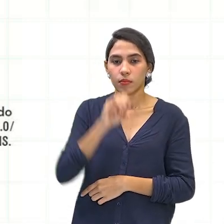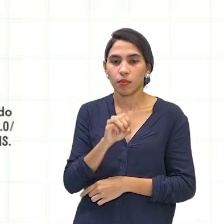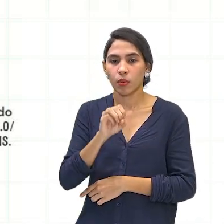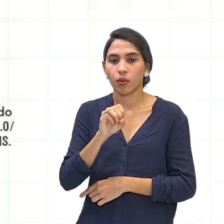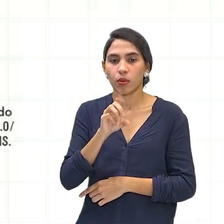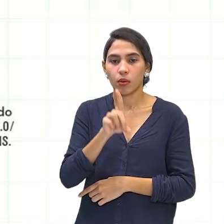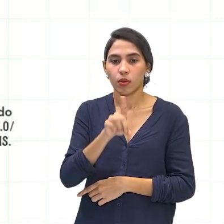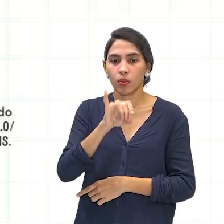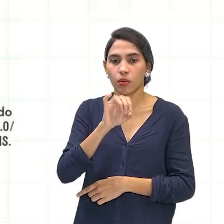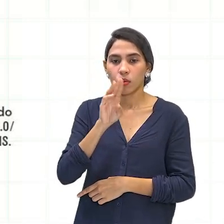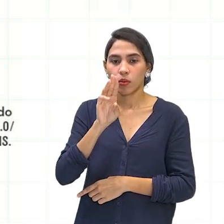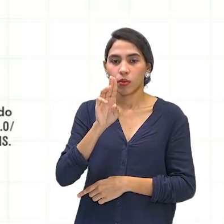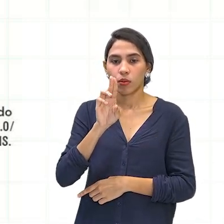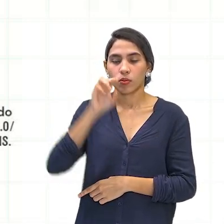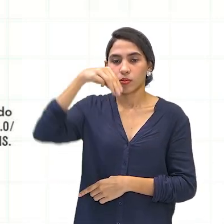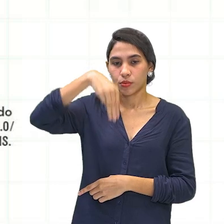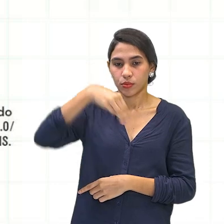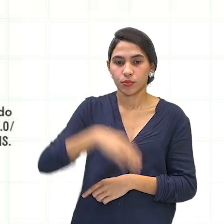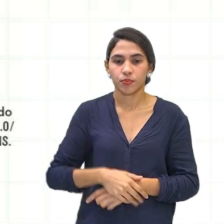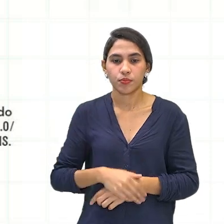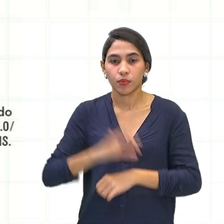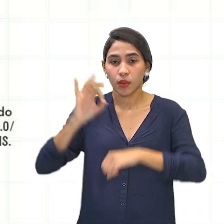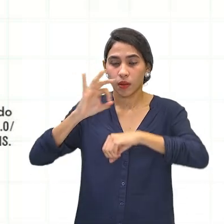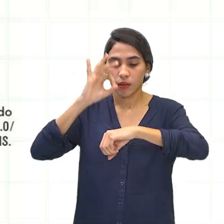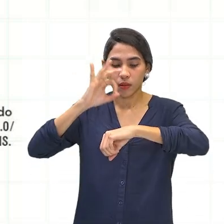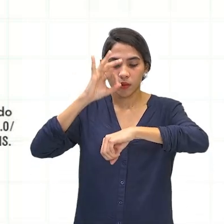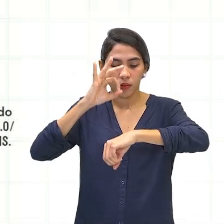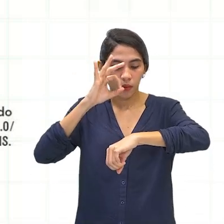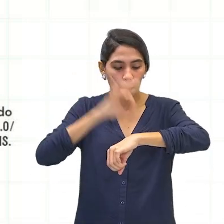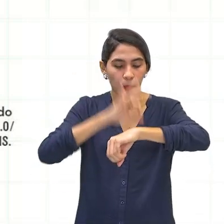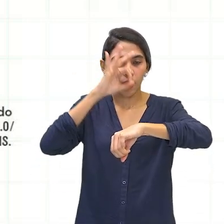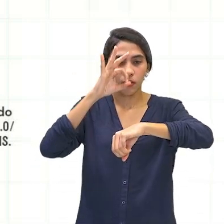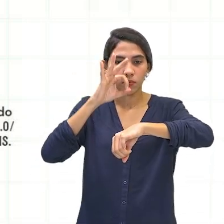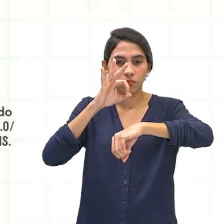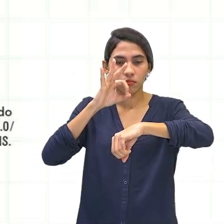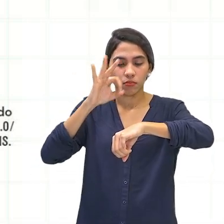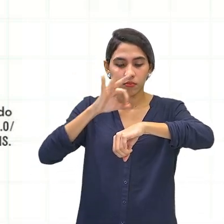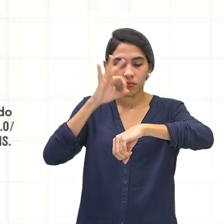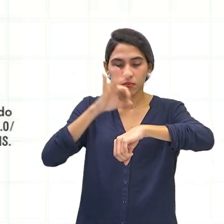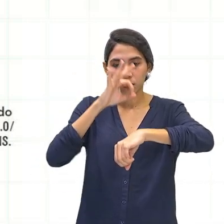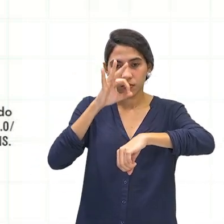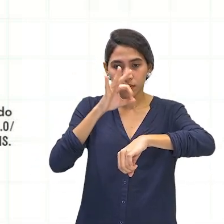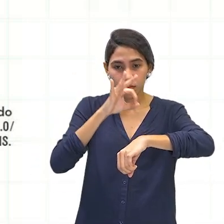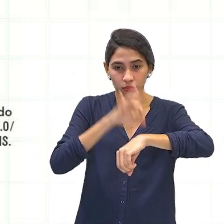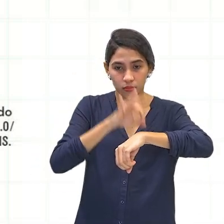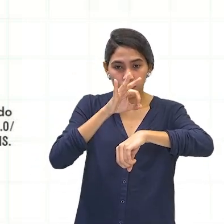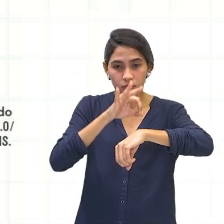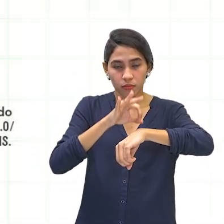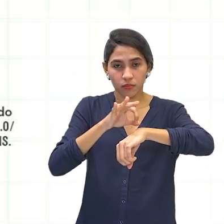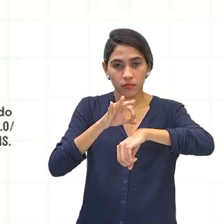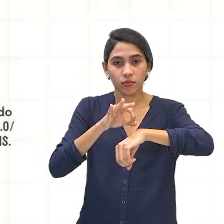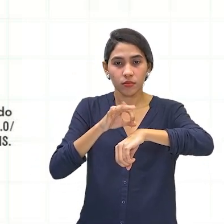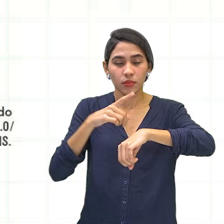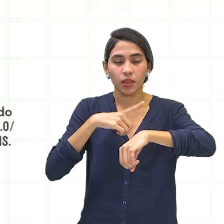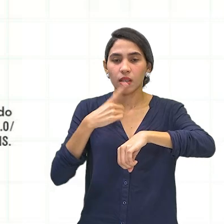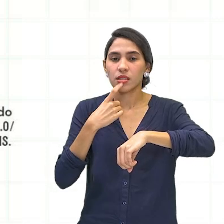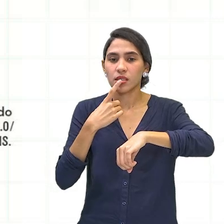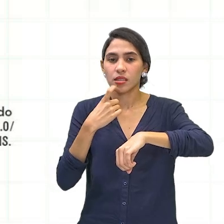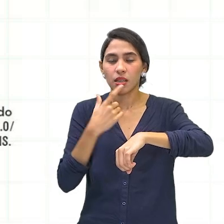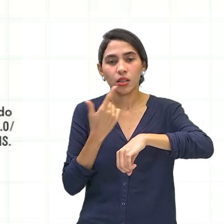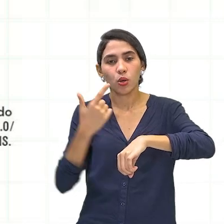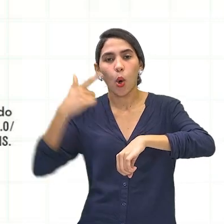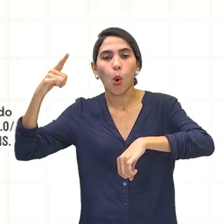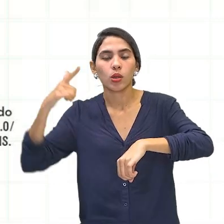inicia quando um mosquito pica ali um indivíduo contaminado. Então esse mosquito ele vai estar com o sangue de uma